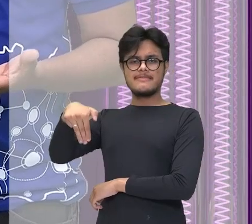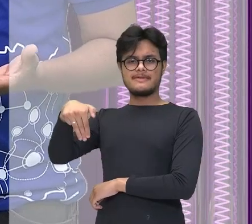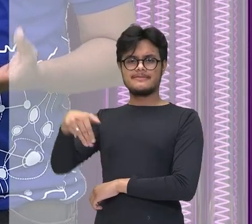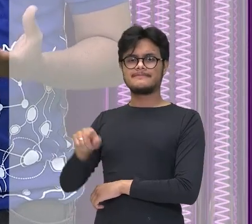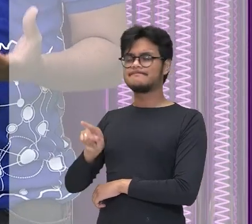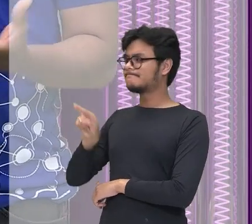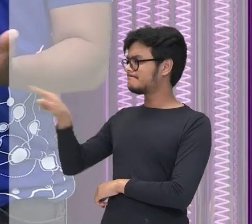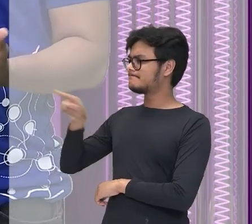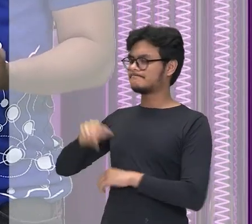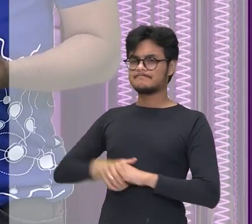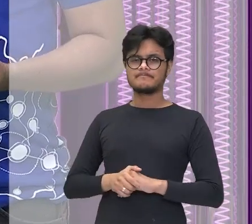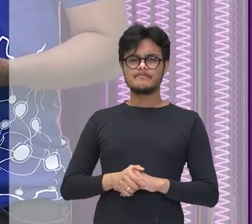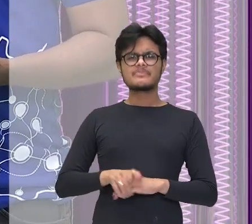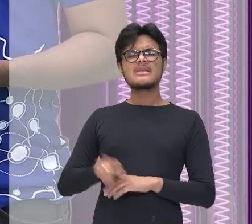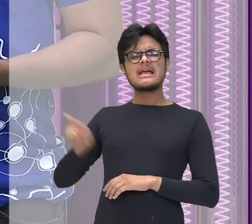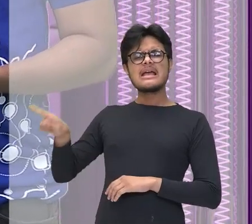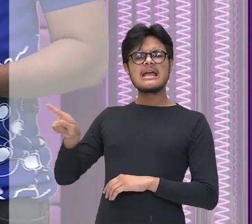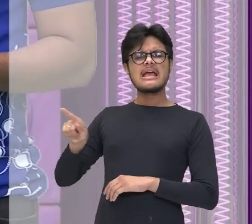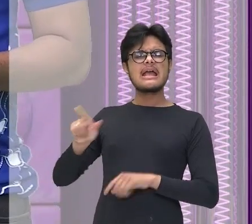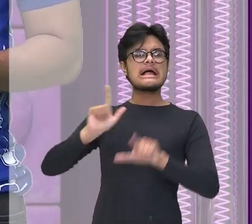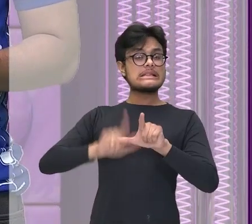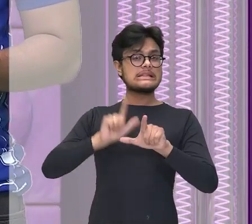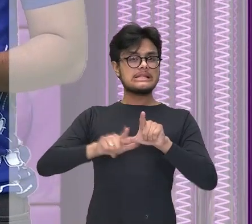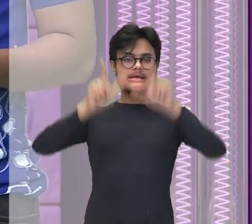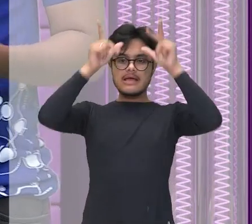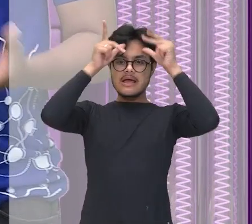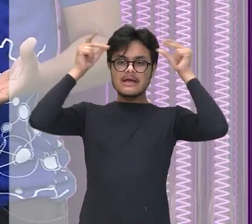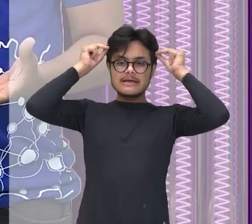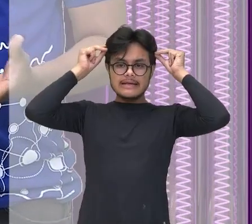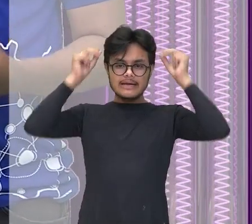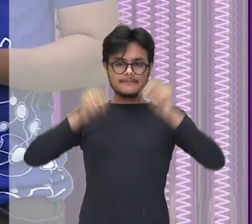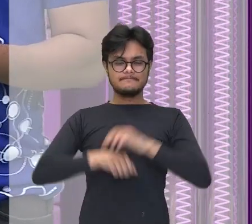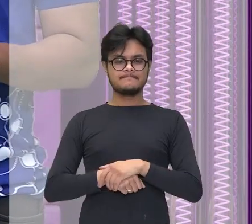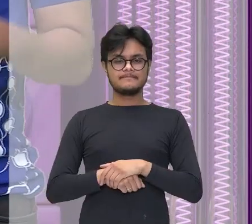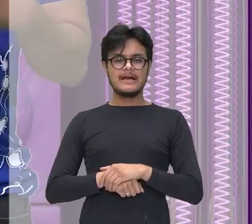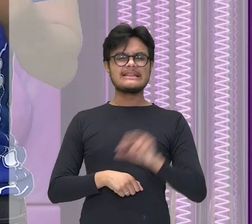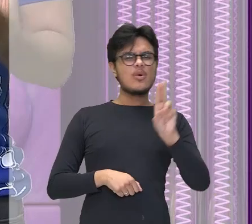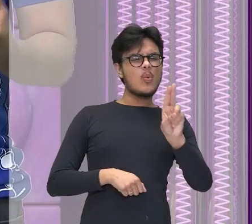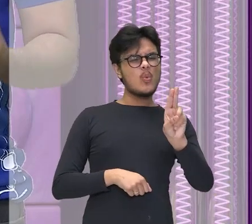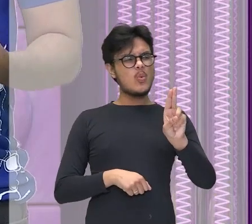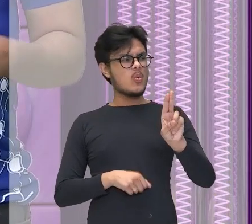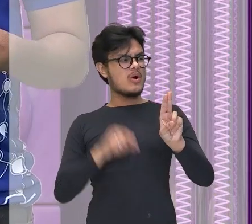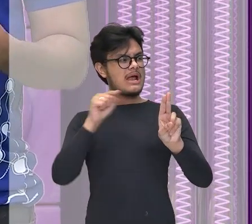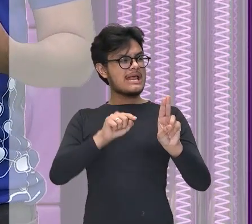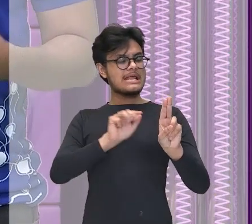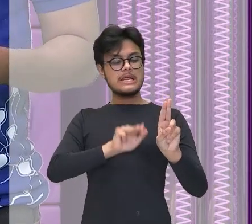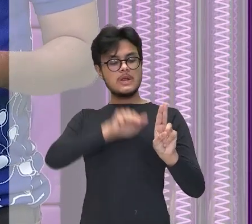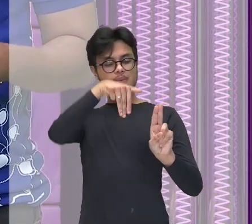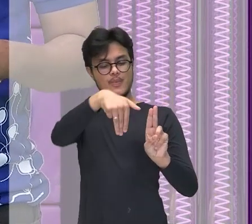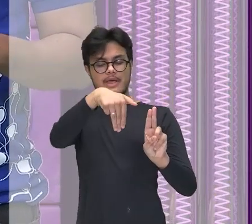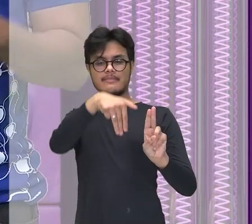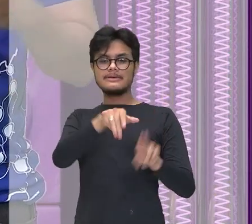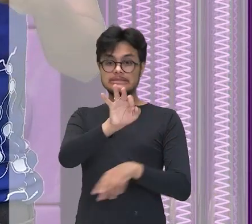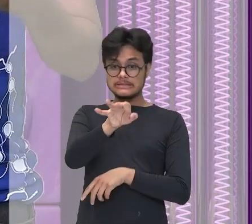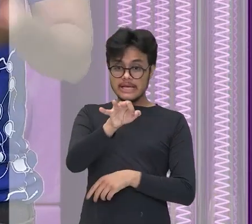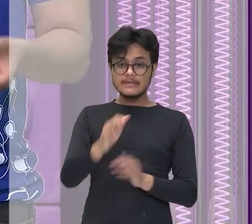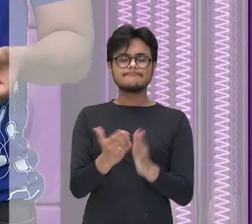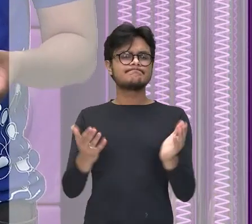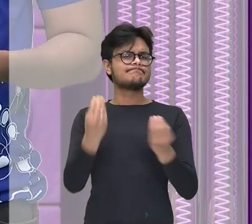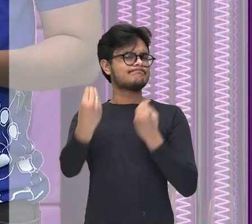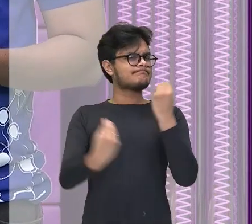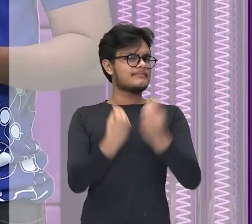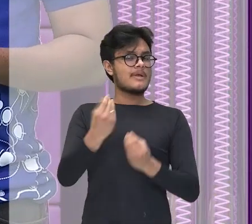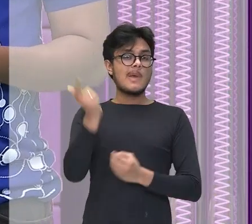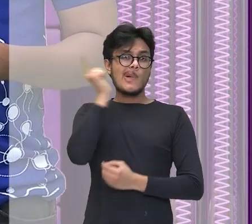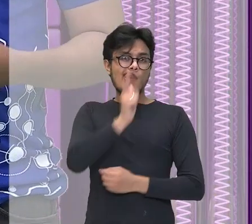uma letra grega, é o micron, e do lado a unidade de medida metros. Então, uma das formas de se medir distâncias